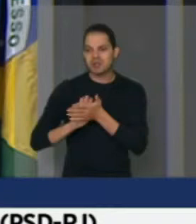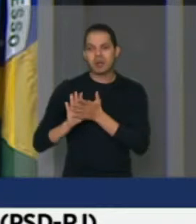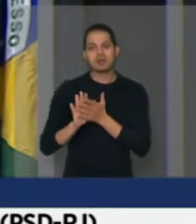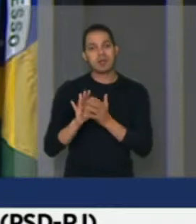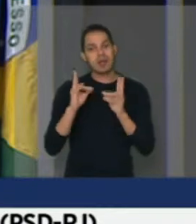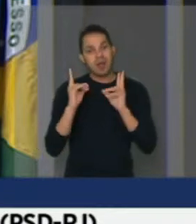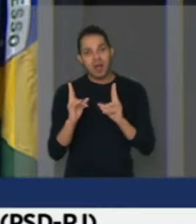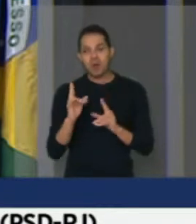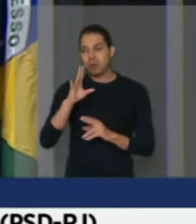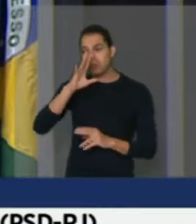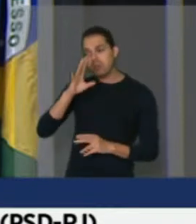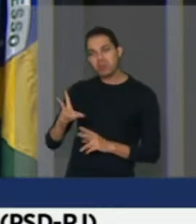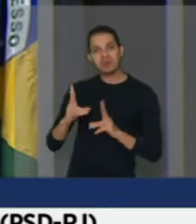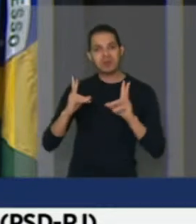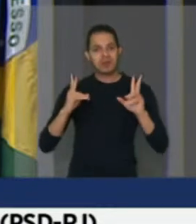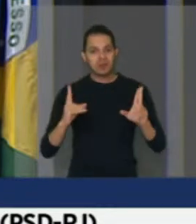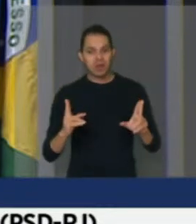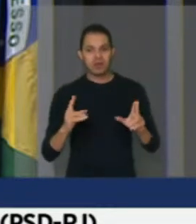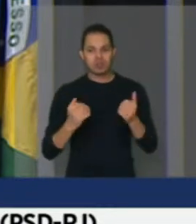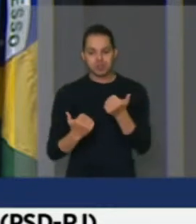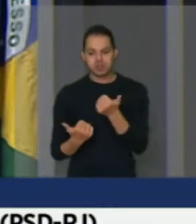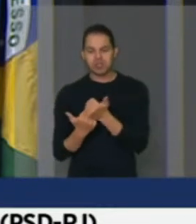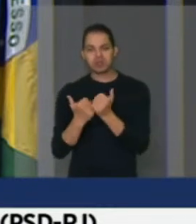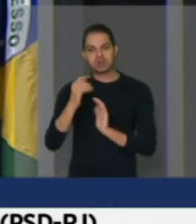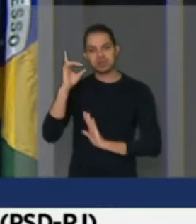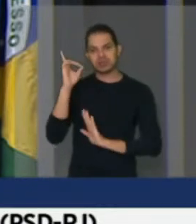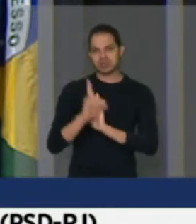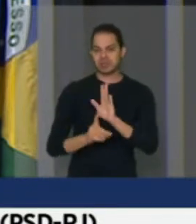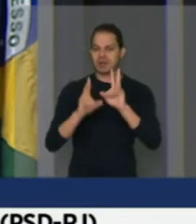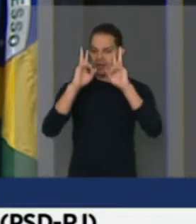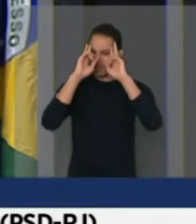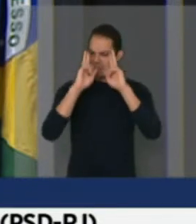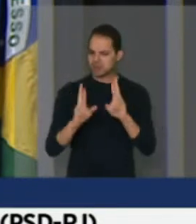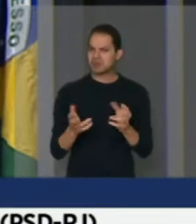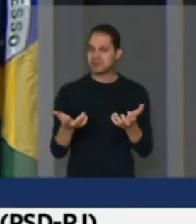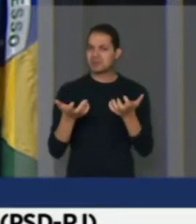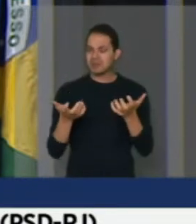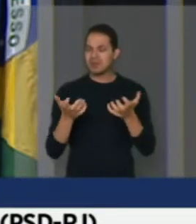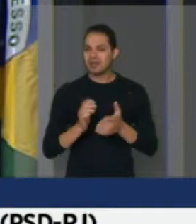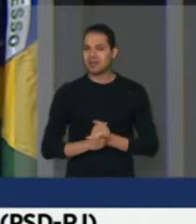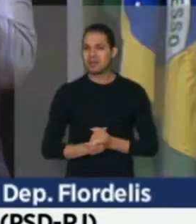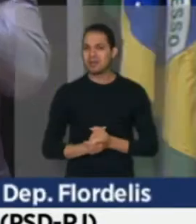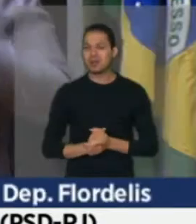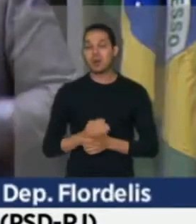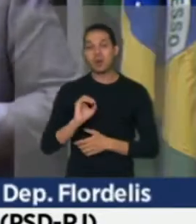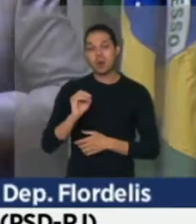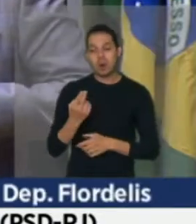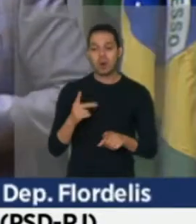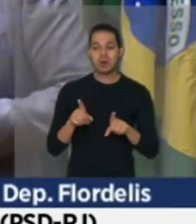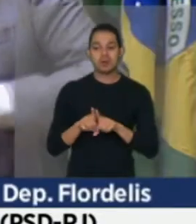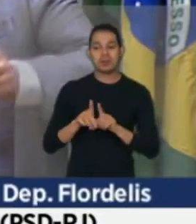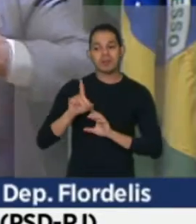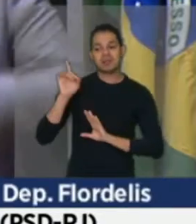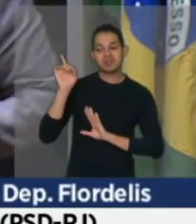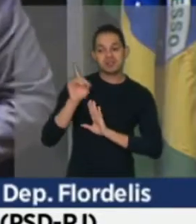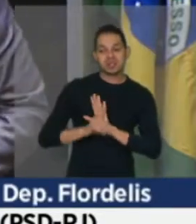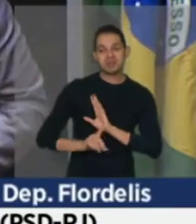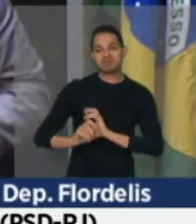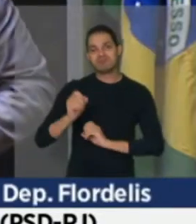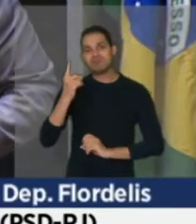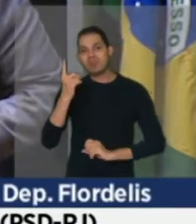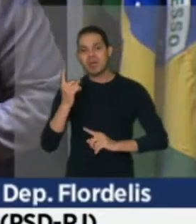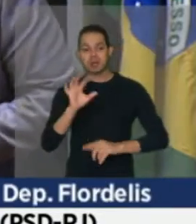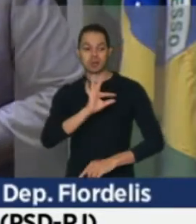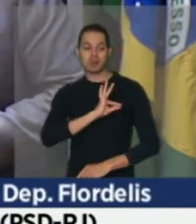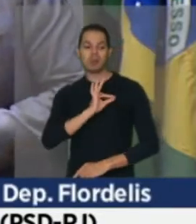posteriormente sustentar que querem que seus direitos sejam respeitados, ou que os direitos eventualmente de policiais